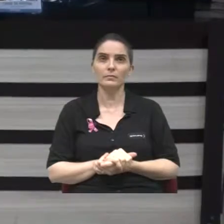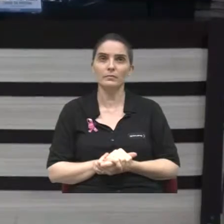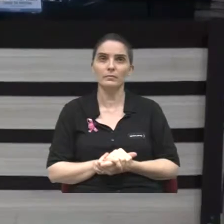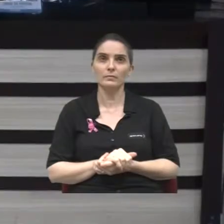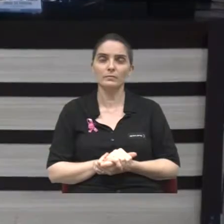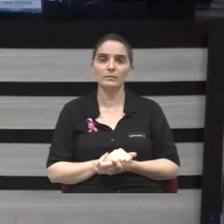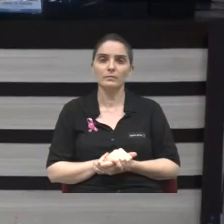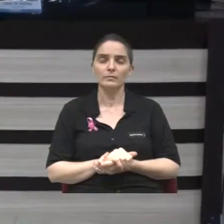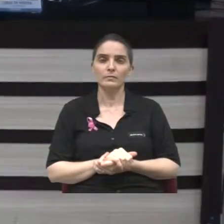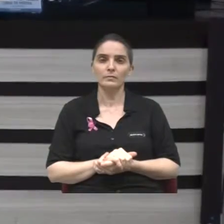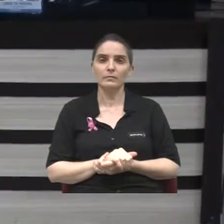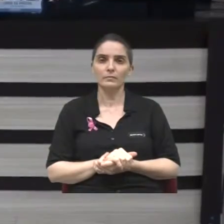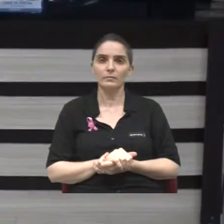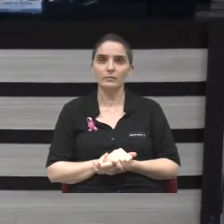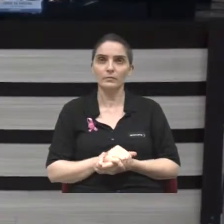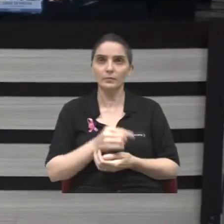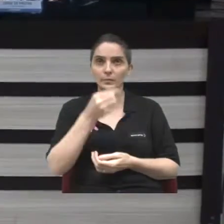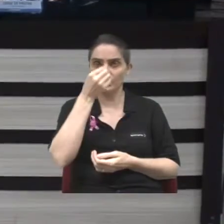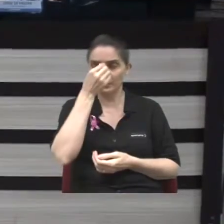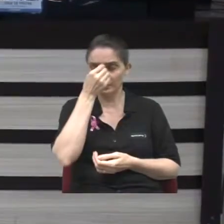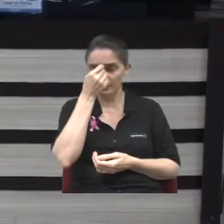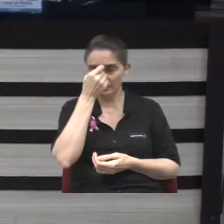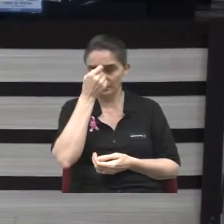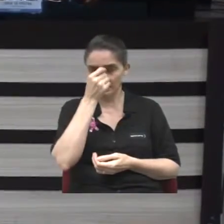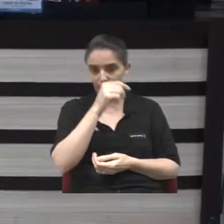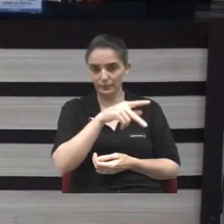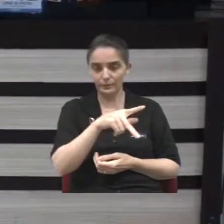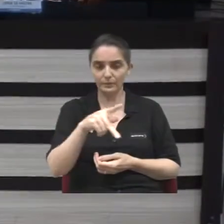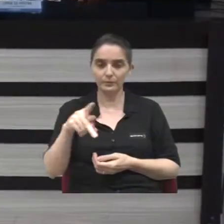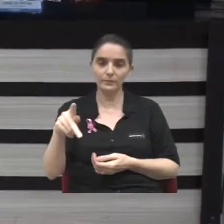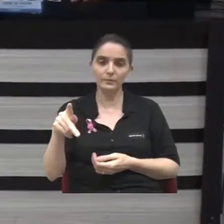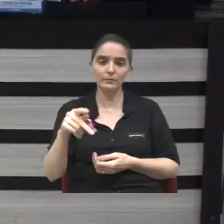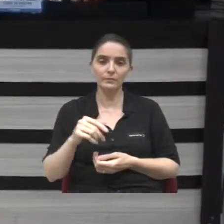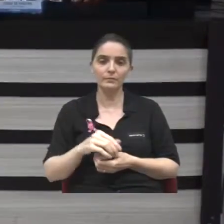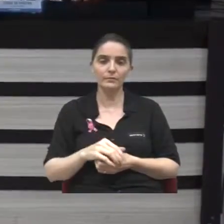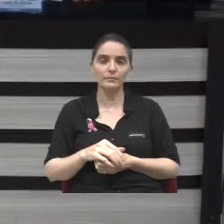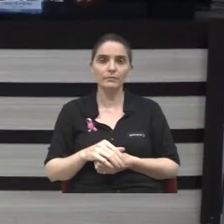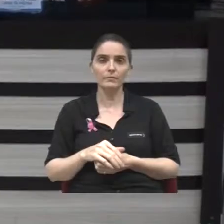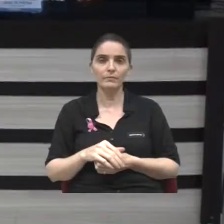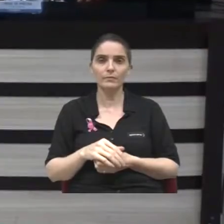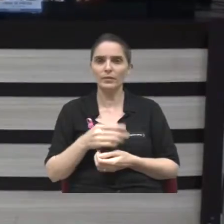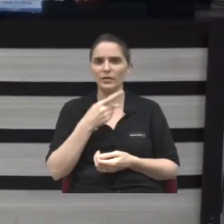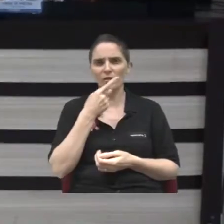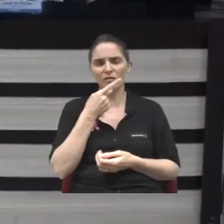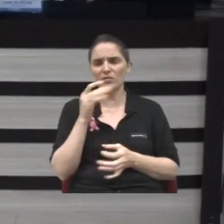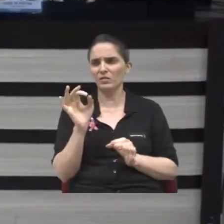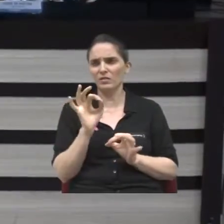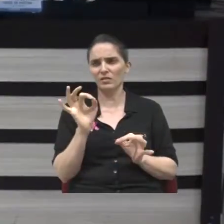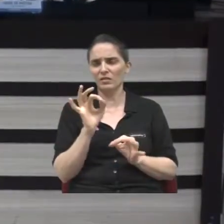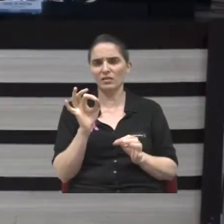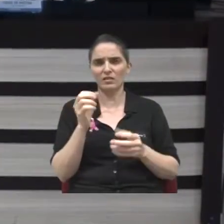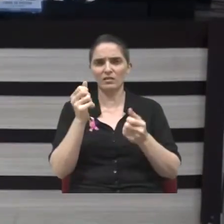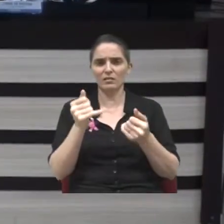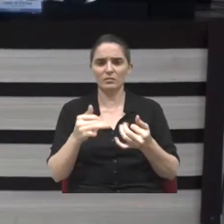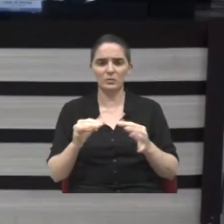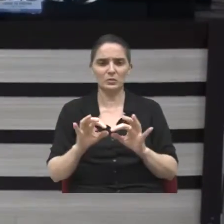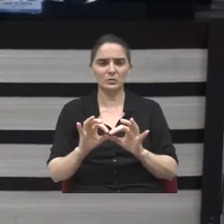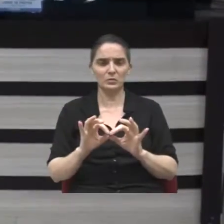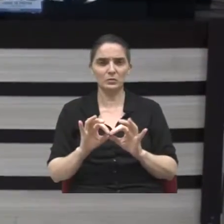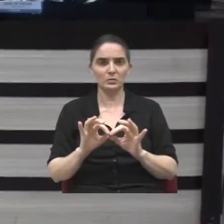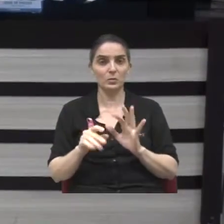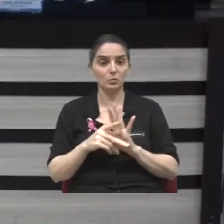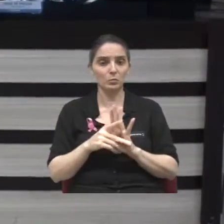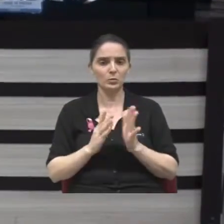vereador Jorge de Freitas. Senhor presidente, eu até nem ia comentar, nem justificar. Eu acho que o projeto foi aprovado tranquilamente,